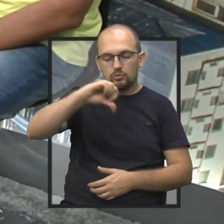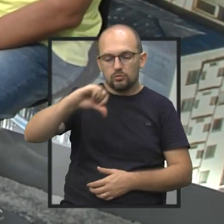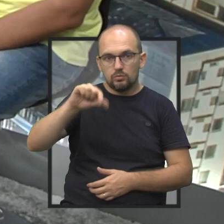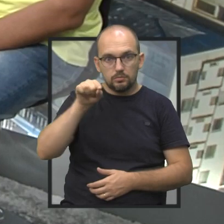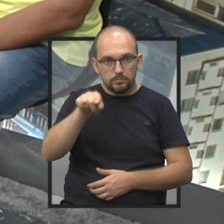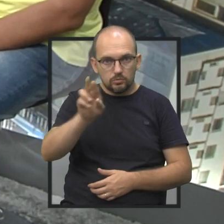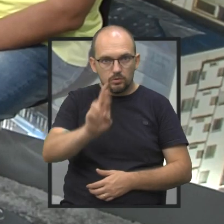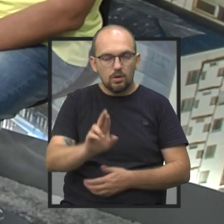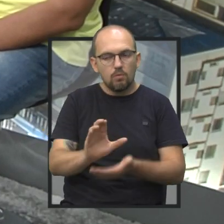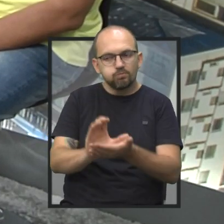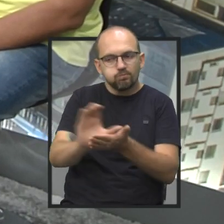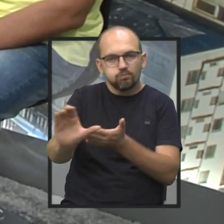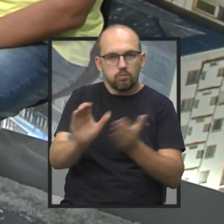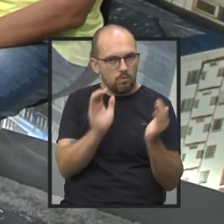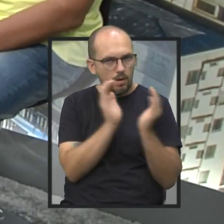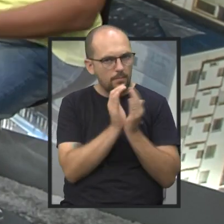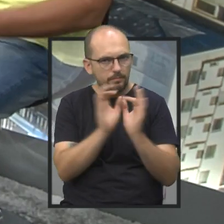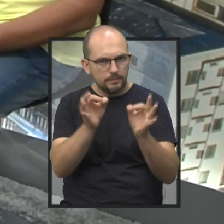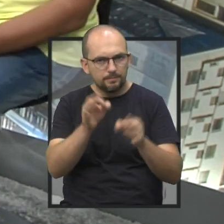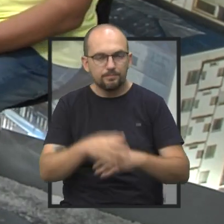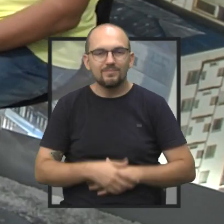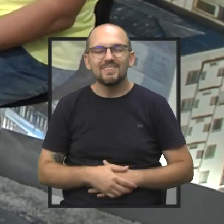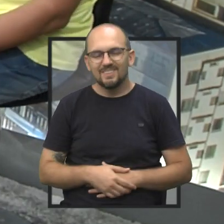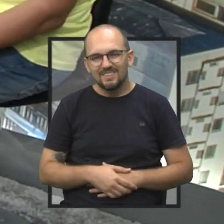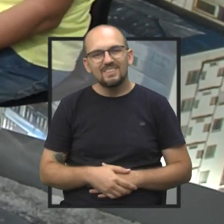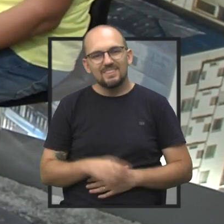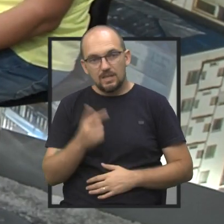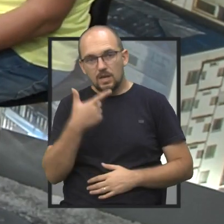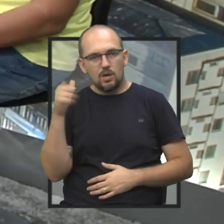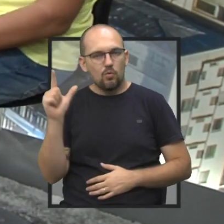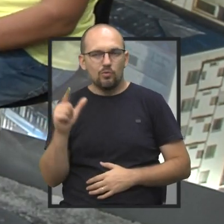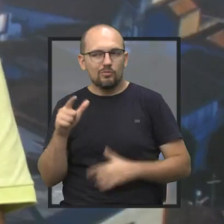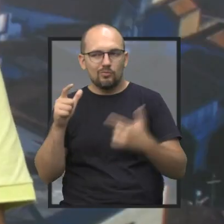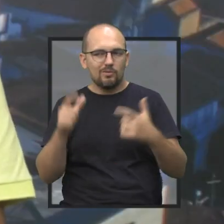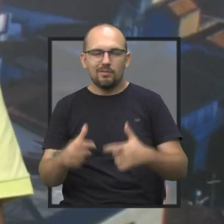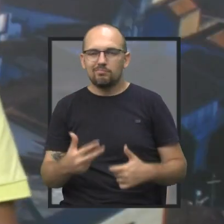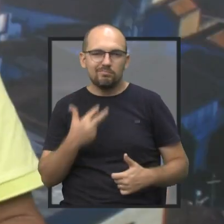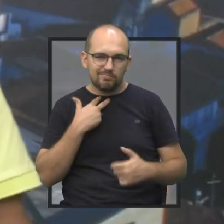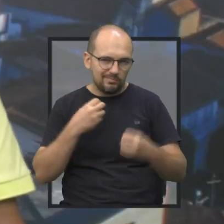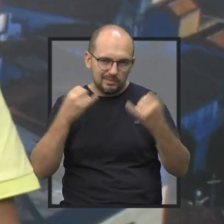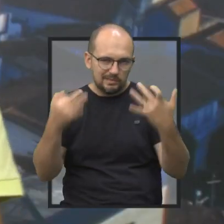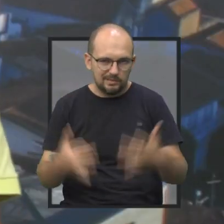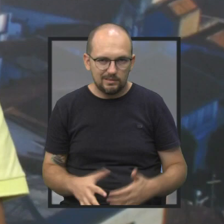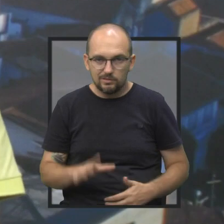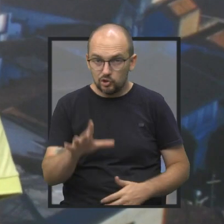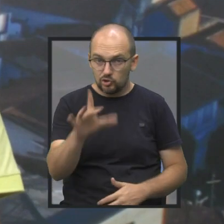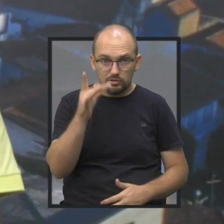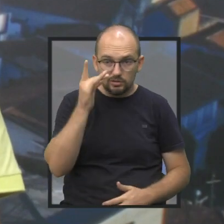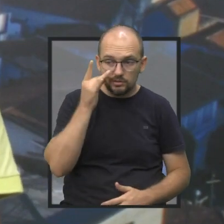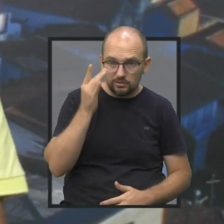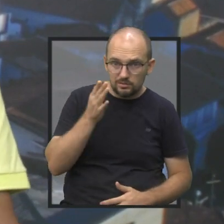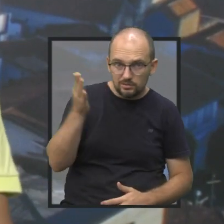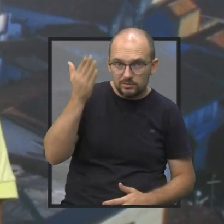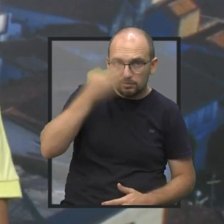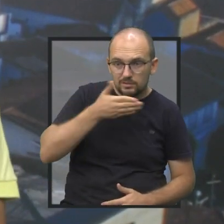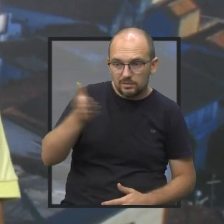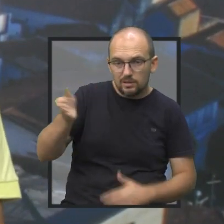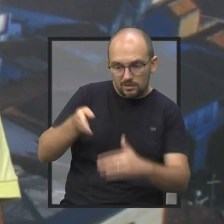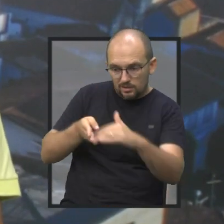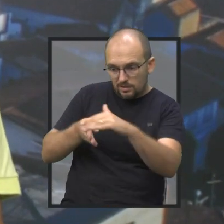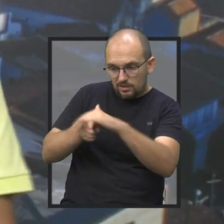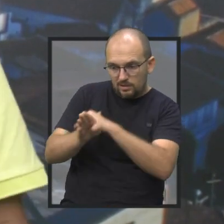destinada à APAE aqui de Jaú. É um outro lugar que não precisa falar. É só passar,